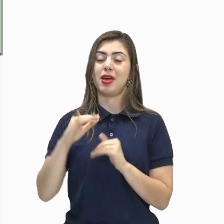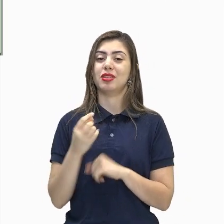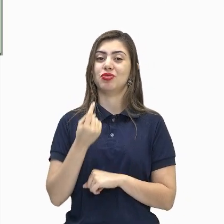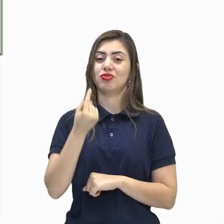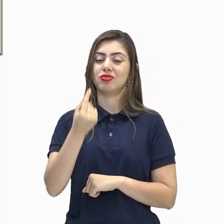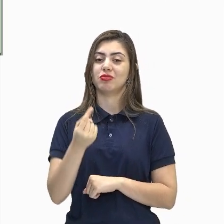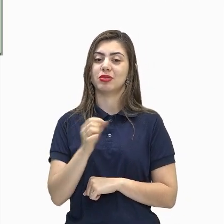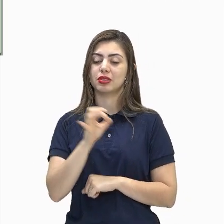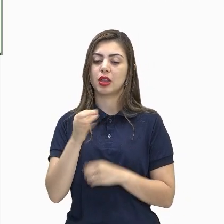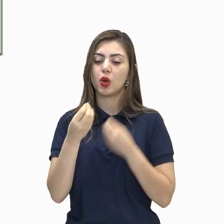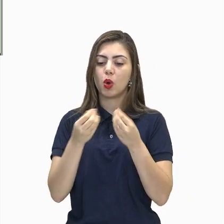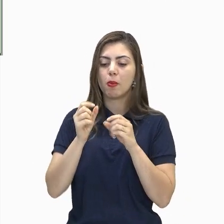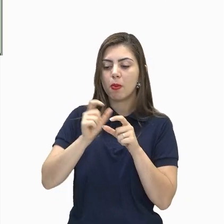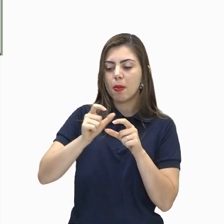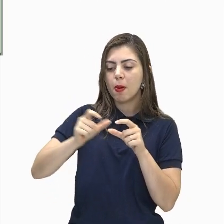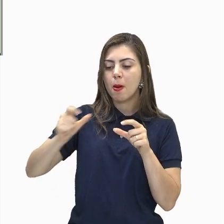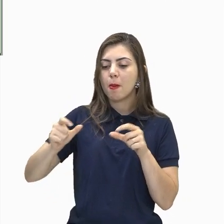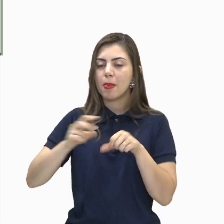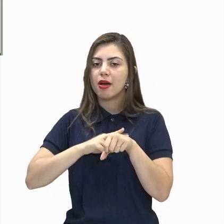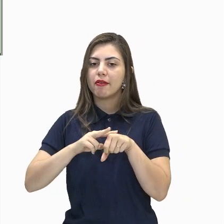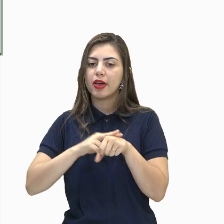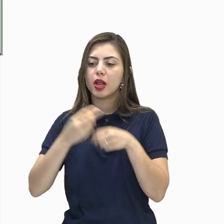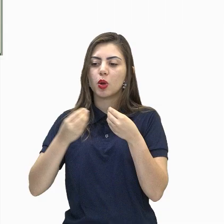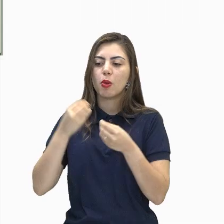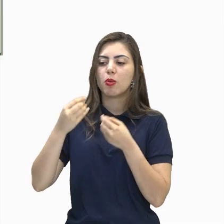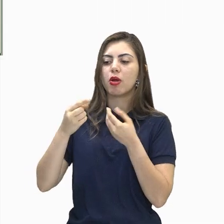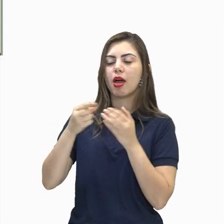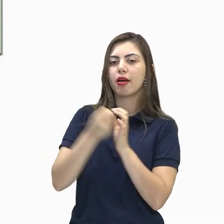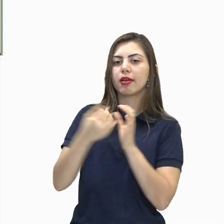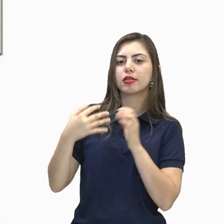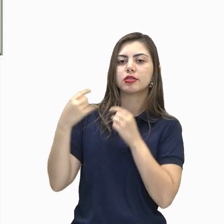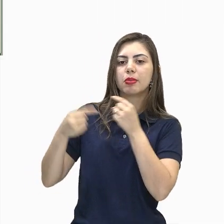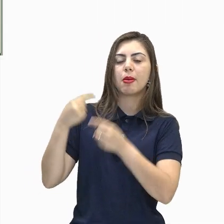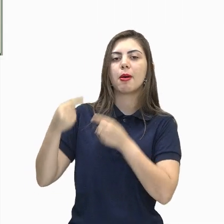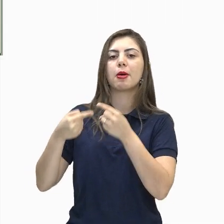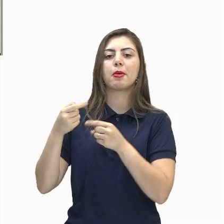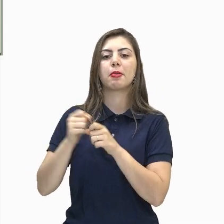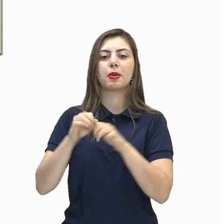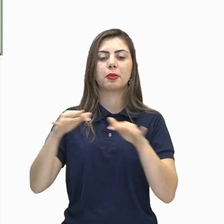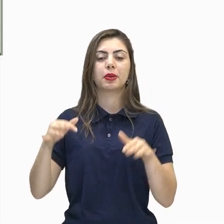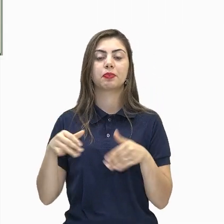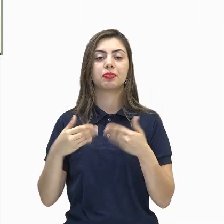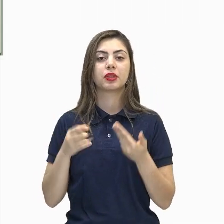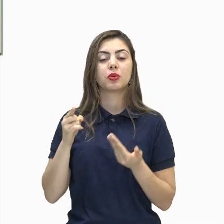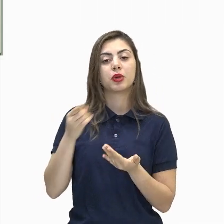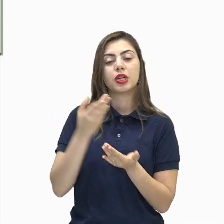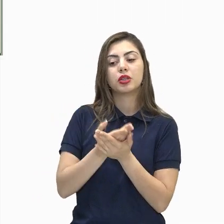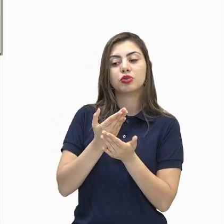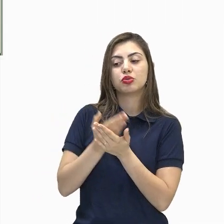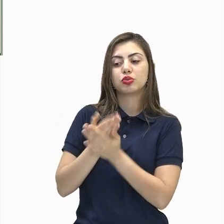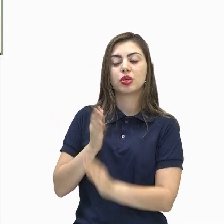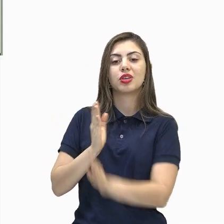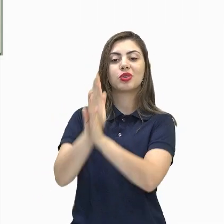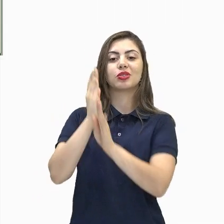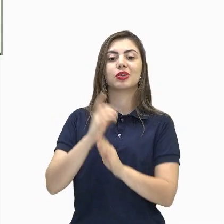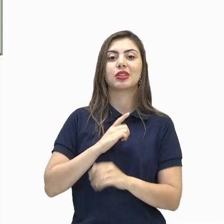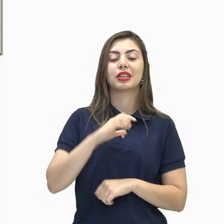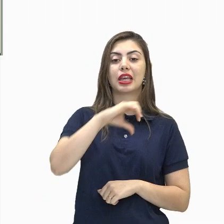né, transmissão aos descendentes ao longo das gerações. Ele viu que ele identificou uma proporção